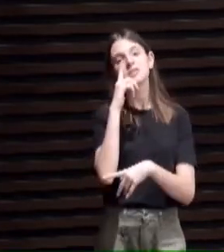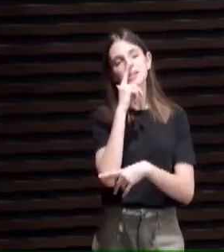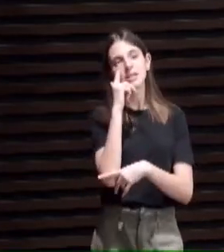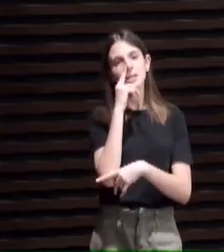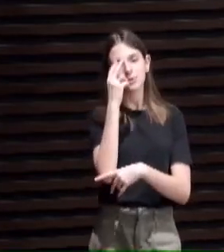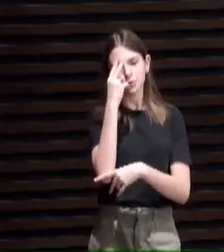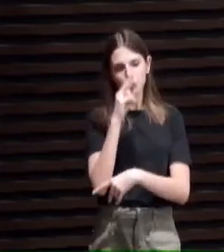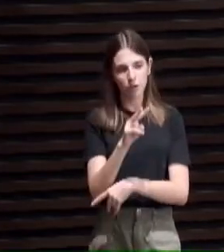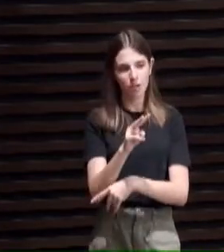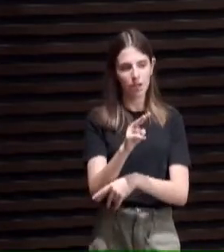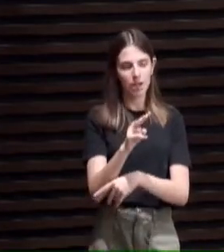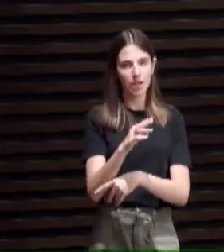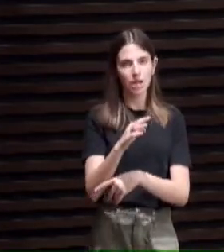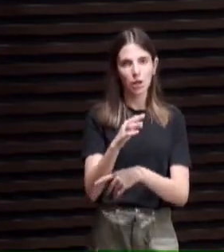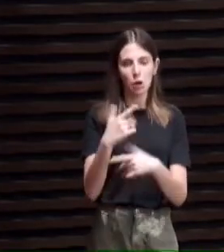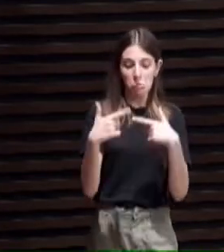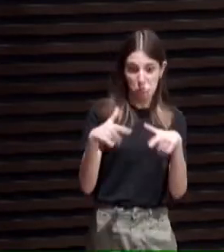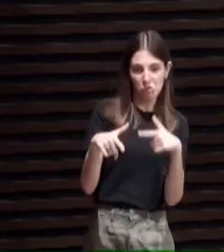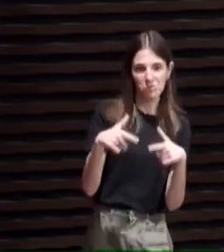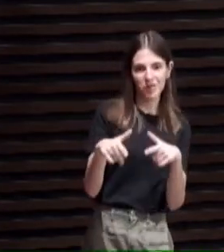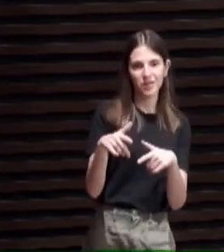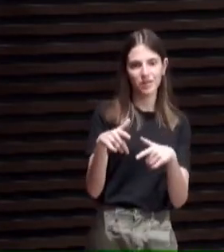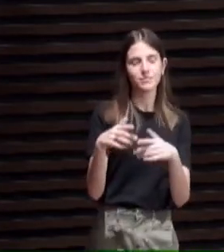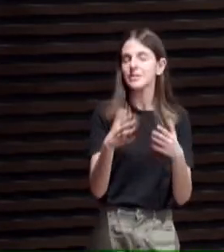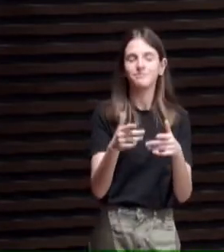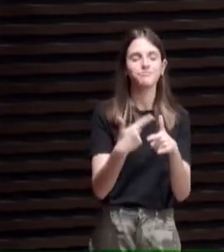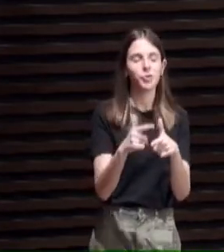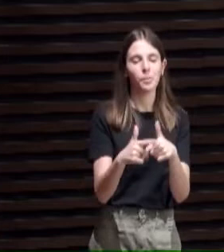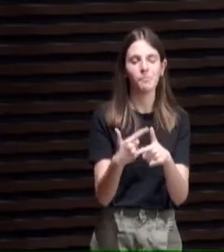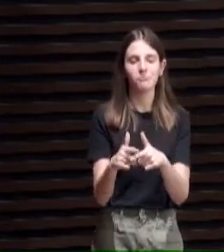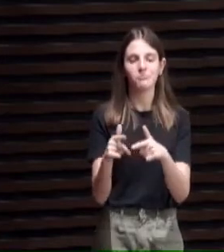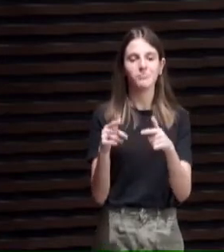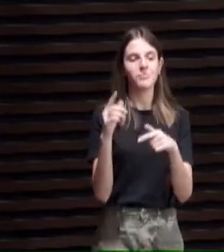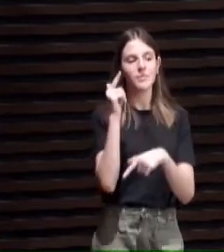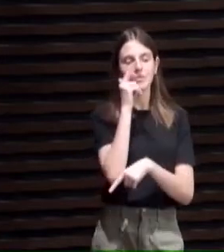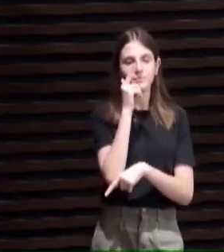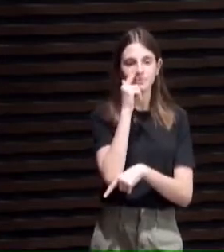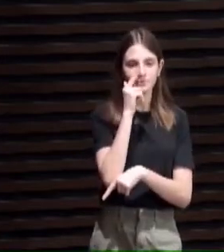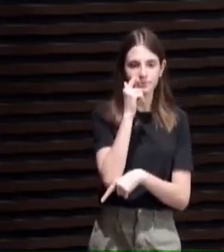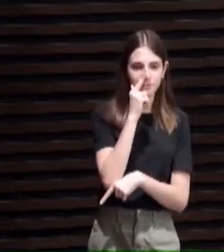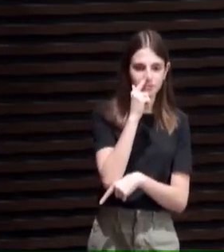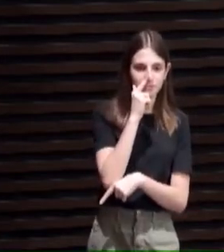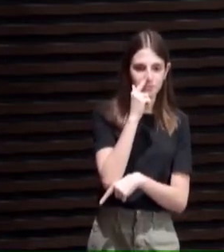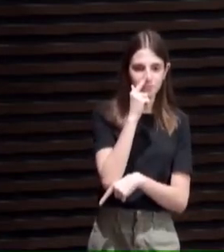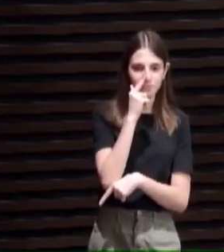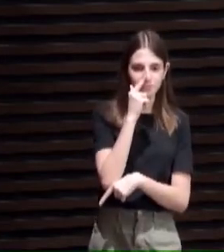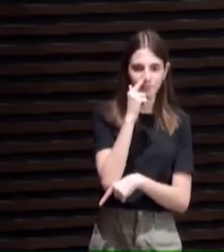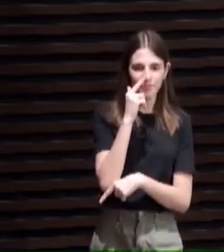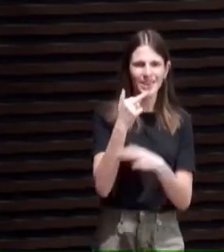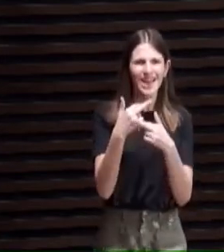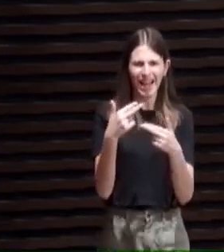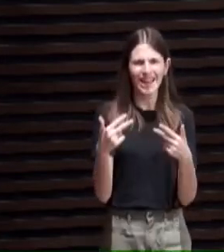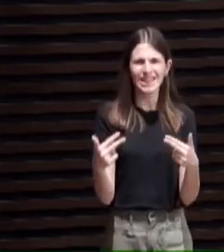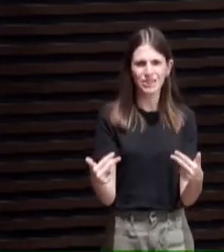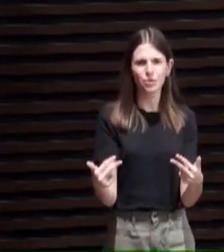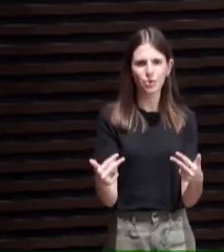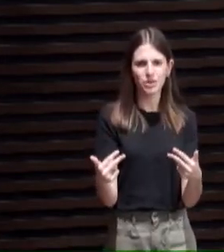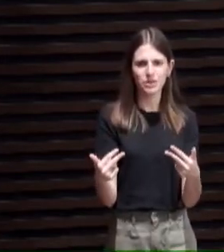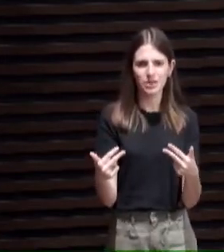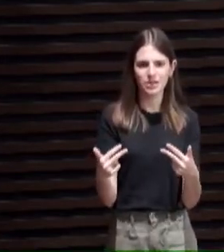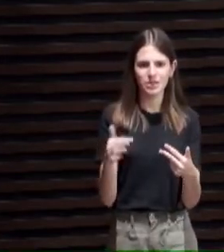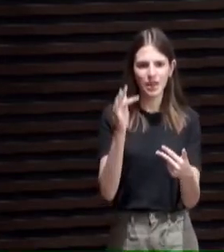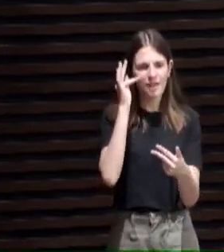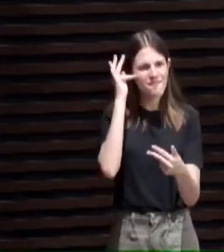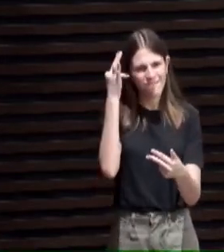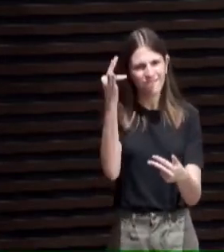gregas, você encontra ali a tal da moira, o tal do destino traçado. Lembra de Édipo, Jocasta, aquela coisa toda do destino que você, todas as vezes que